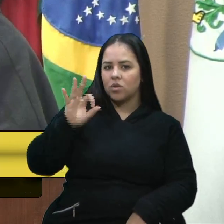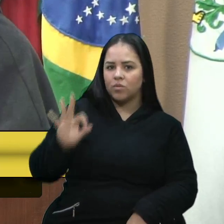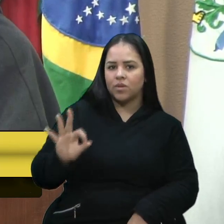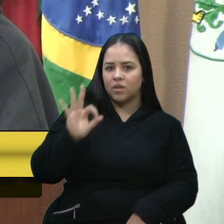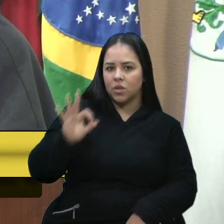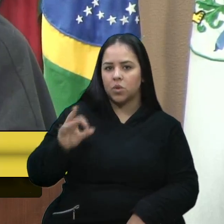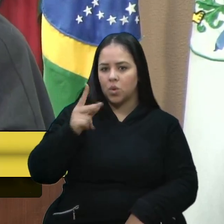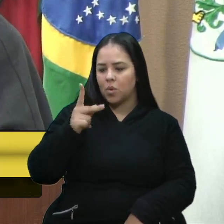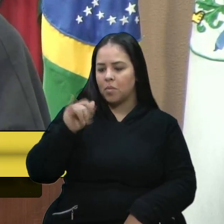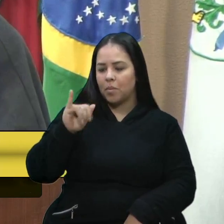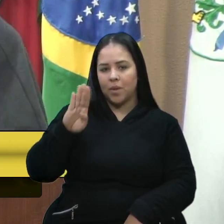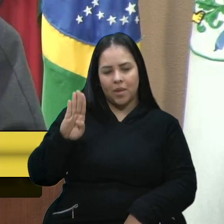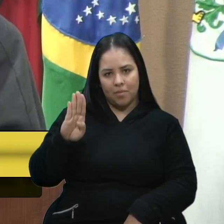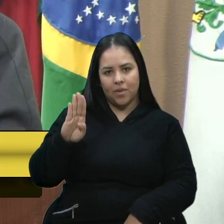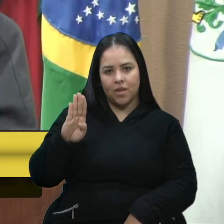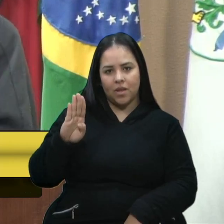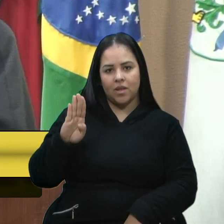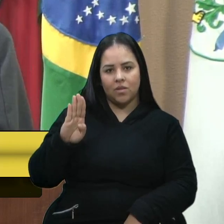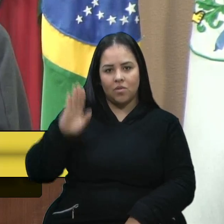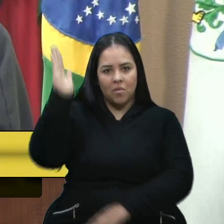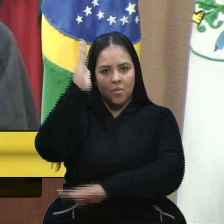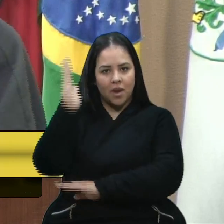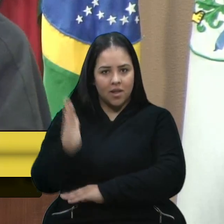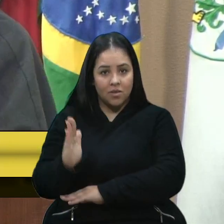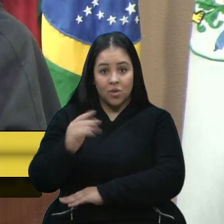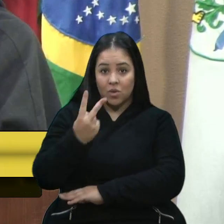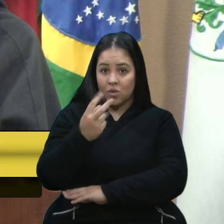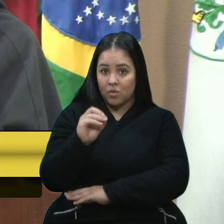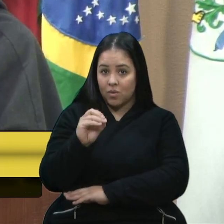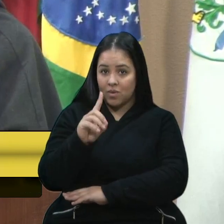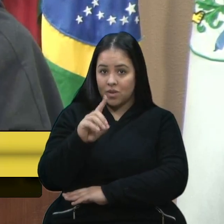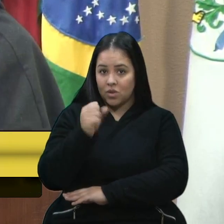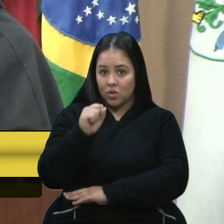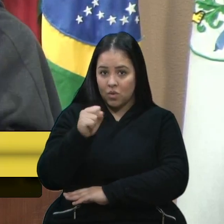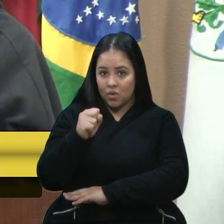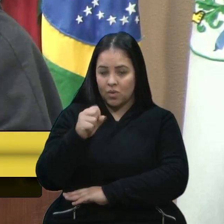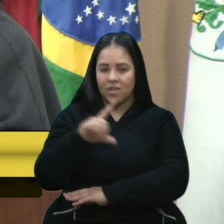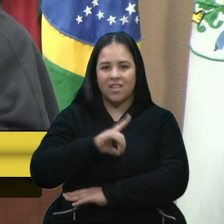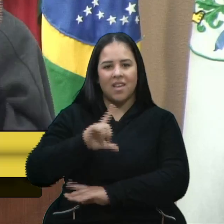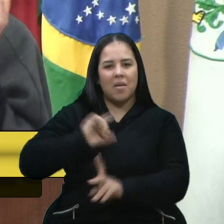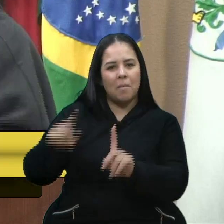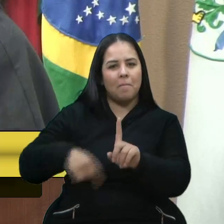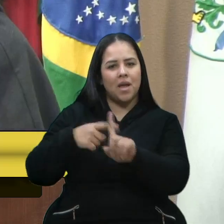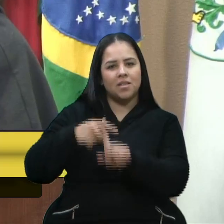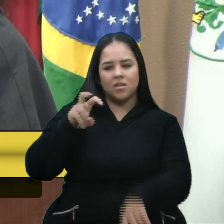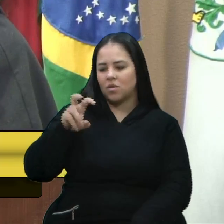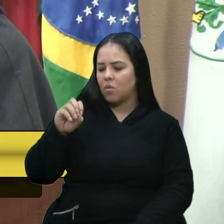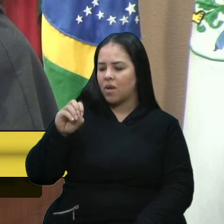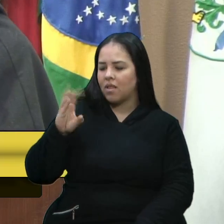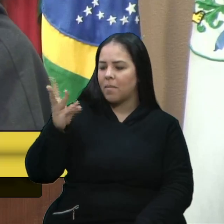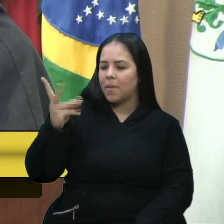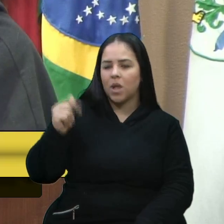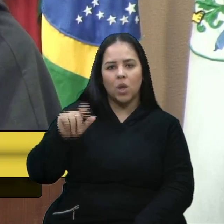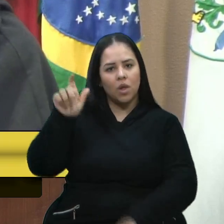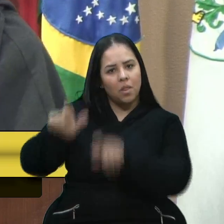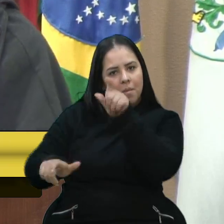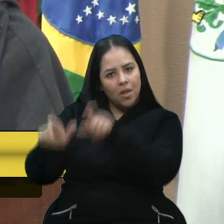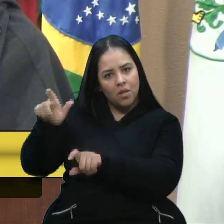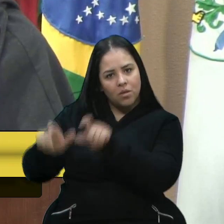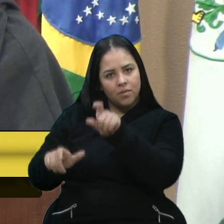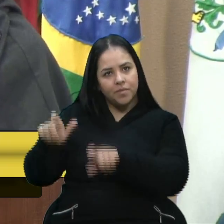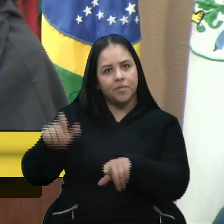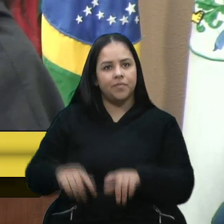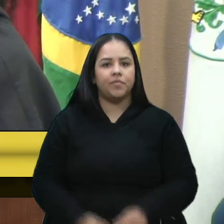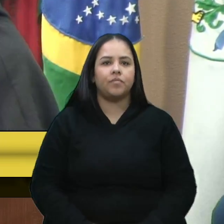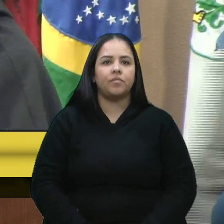PIB nacional. Em 2018, empregava mais de 50 milhões de pessoas. Uma